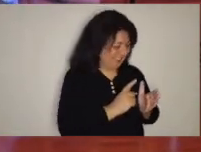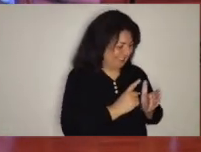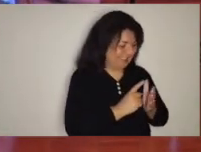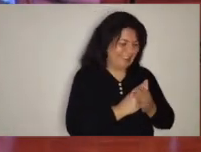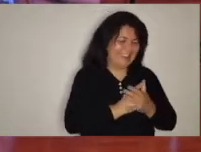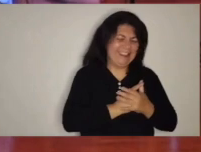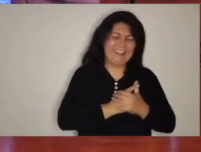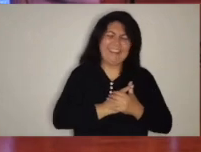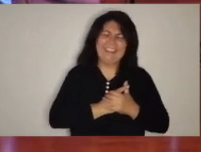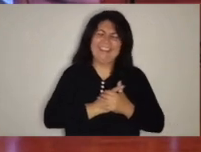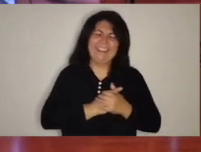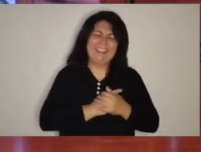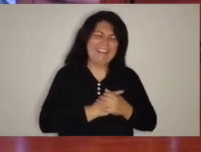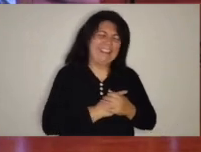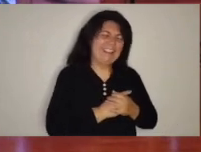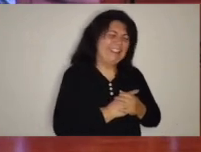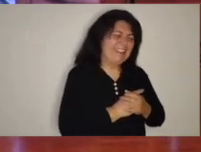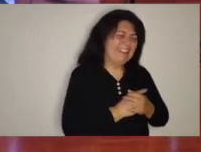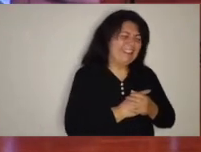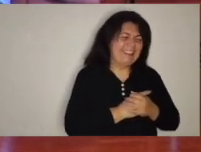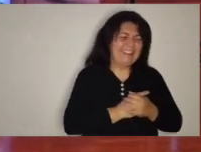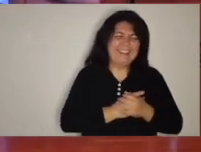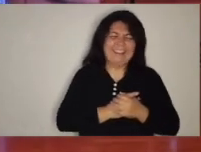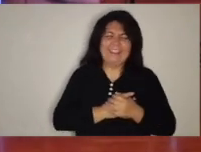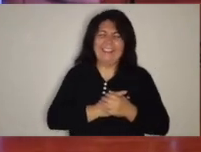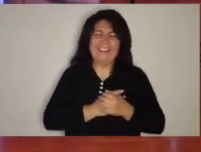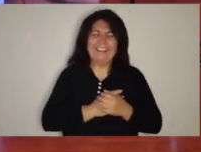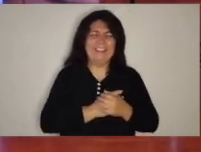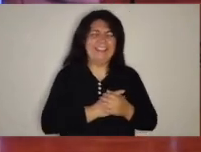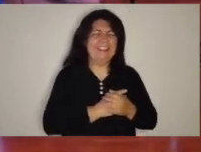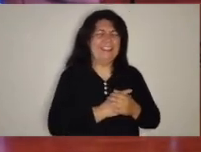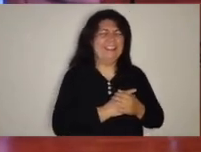abrir pra você